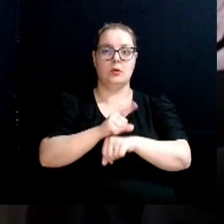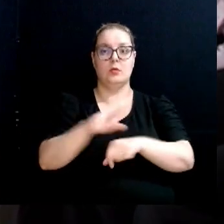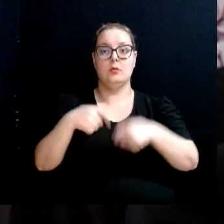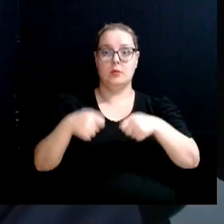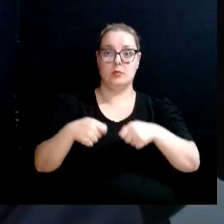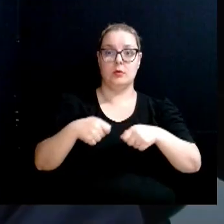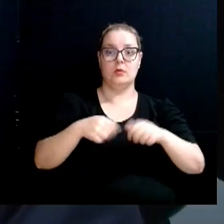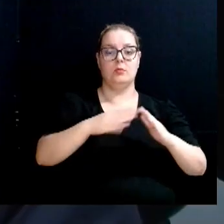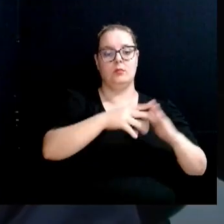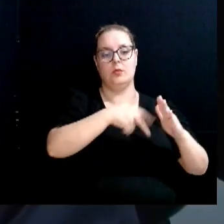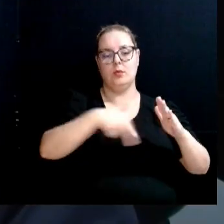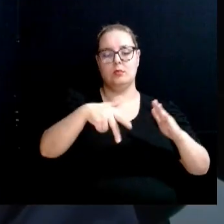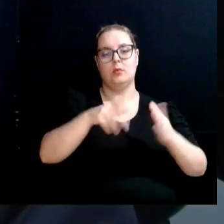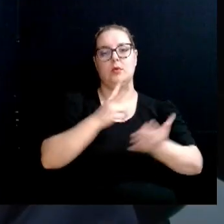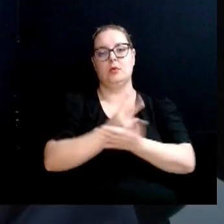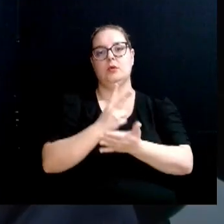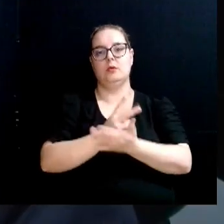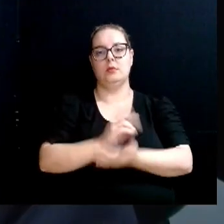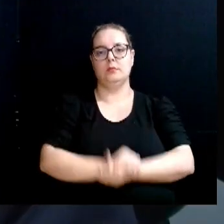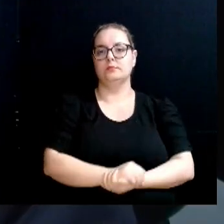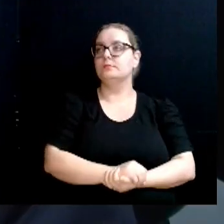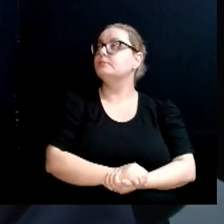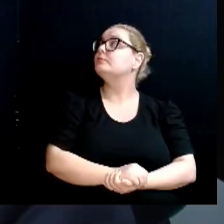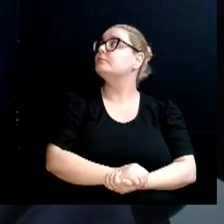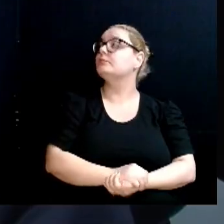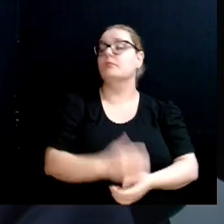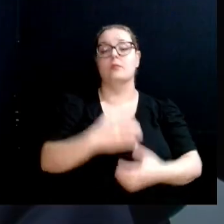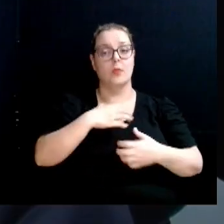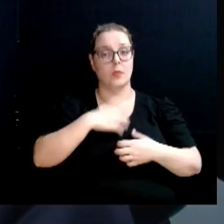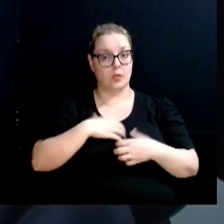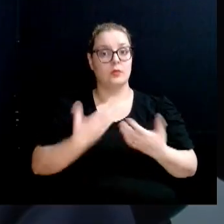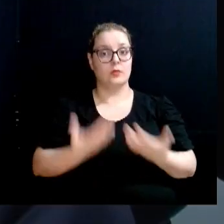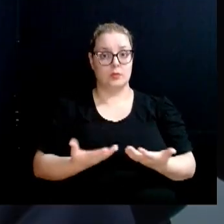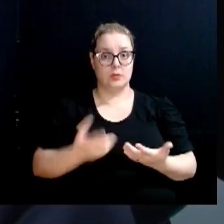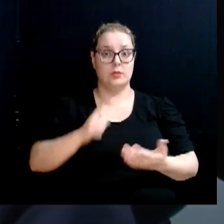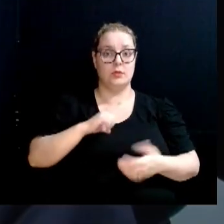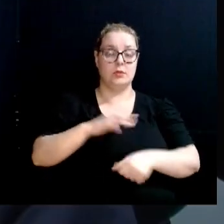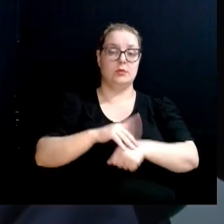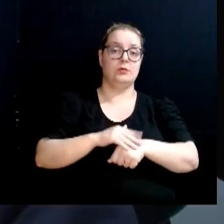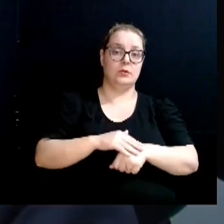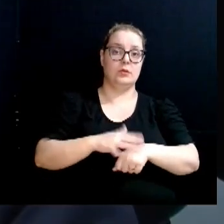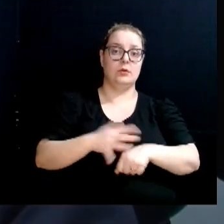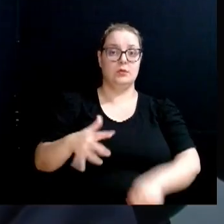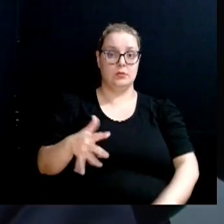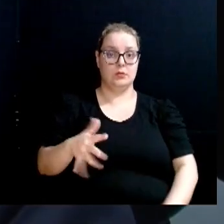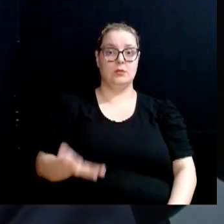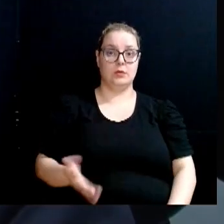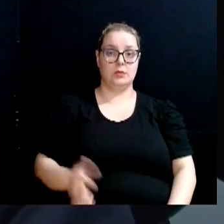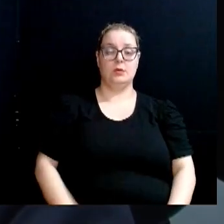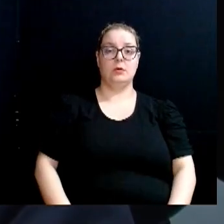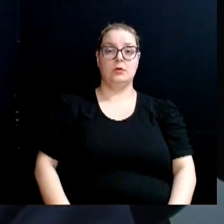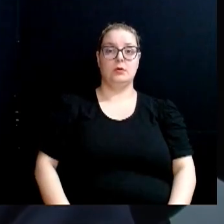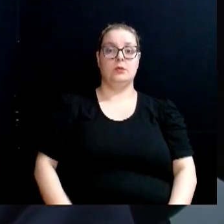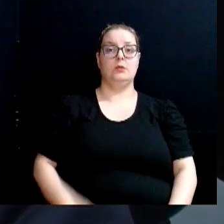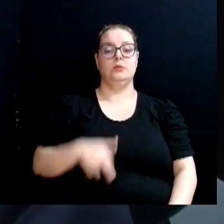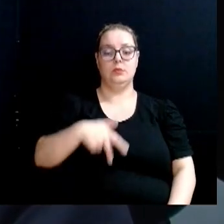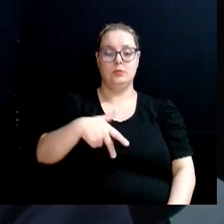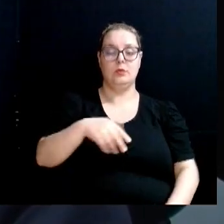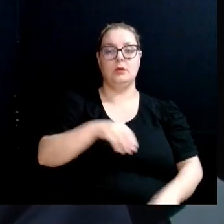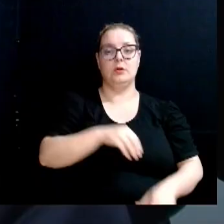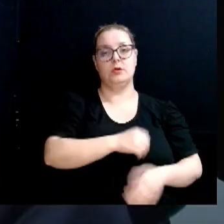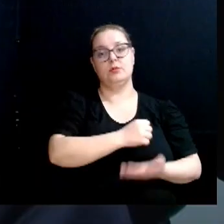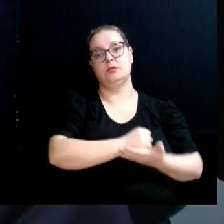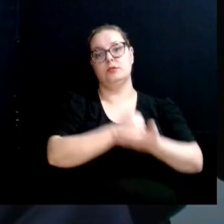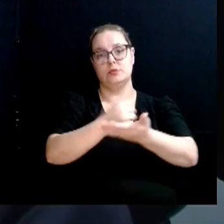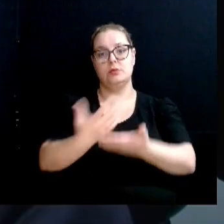deslocamentos frequentes. Pela condição física das pessoas que possuem doença de Parkinson, de caminhar, de se locomover, pela rigidez do